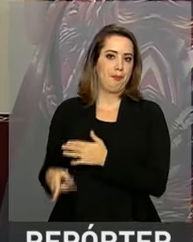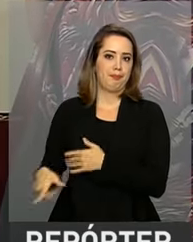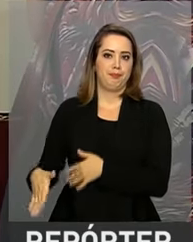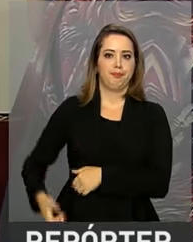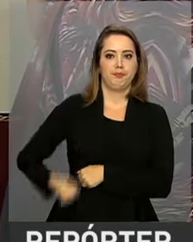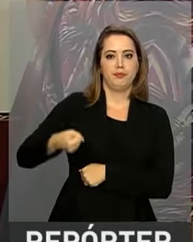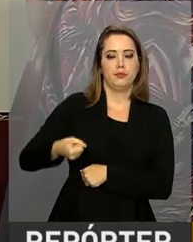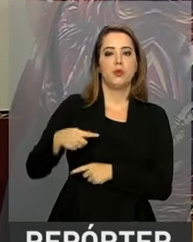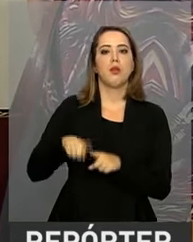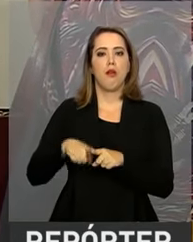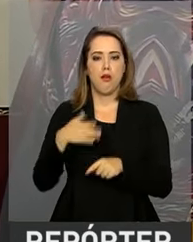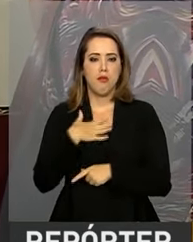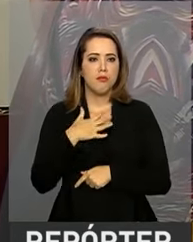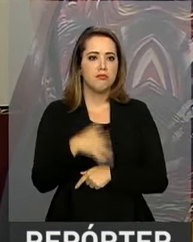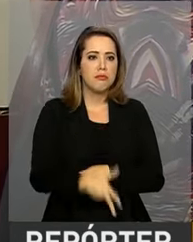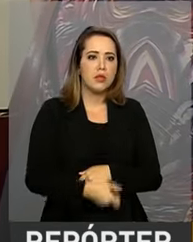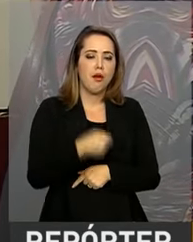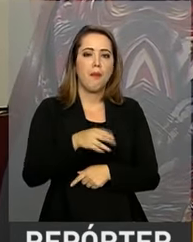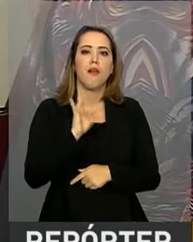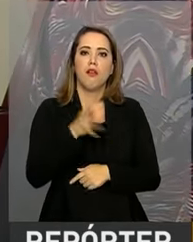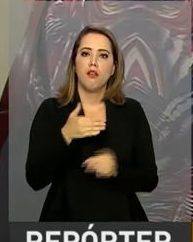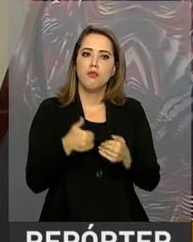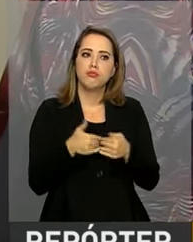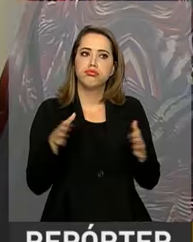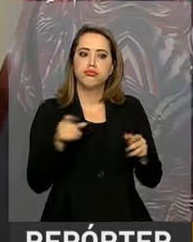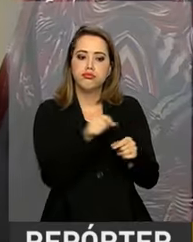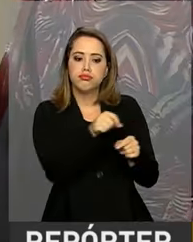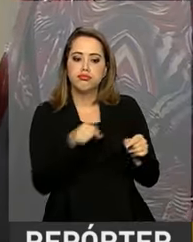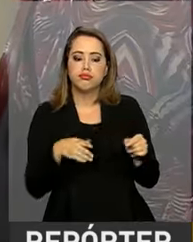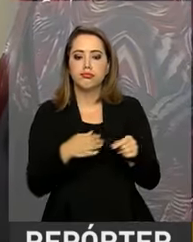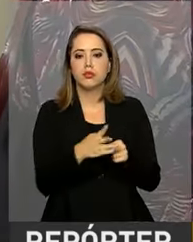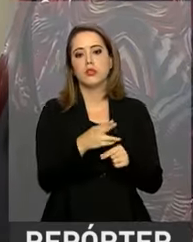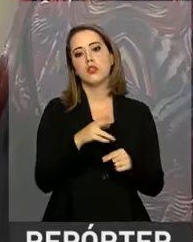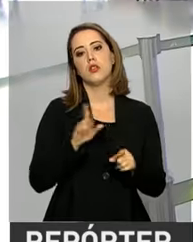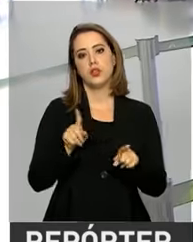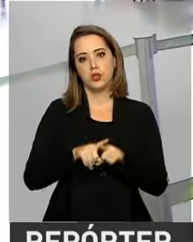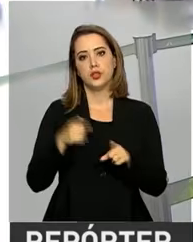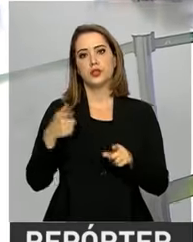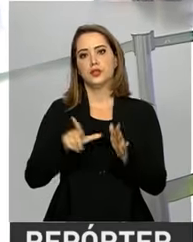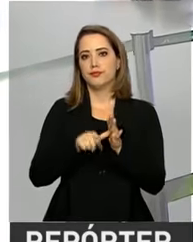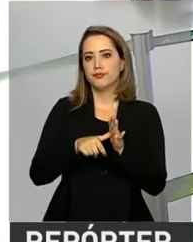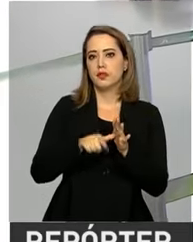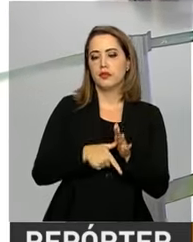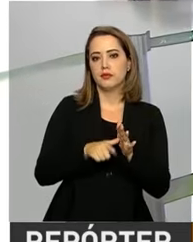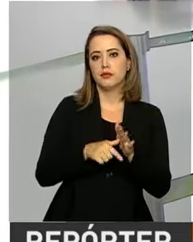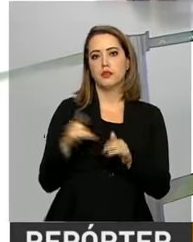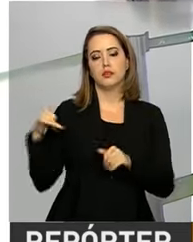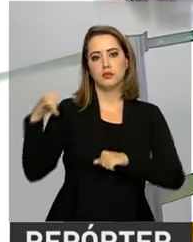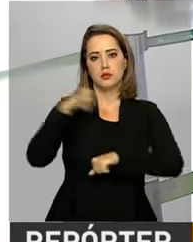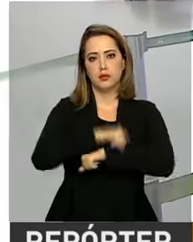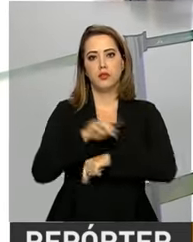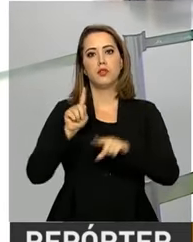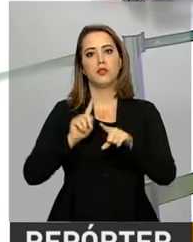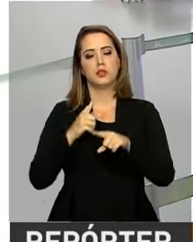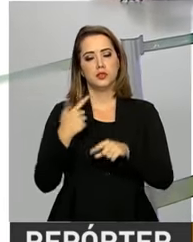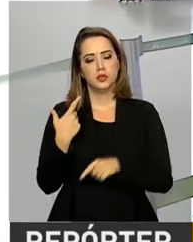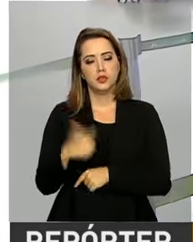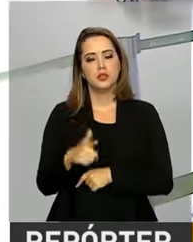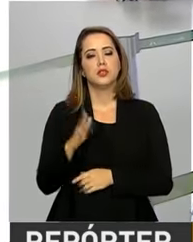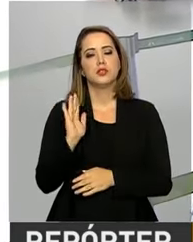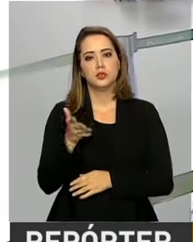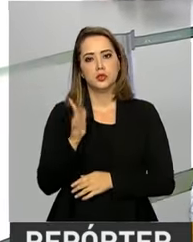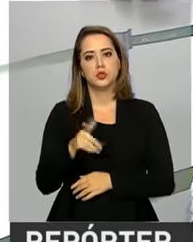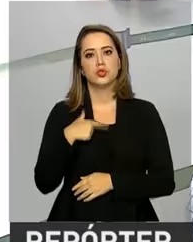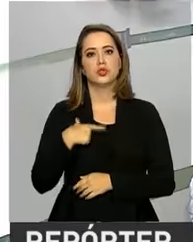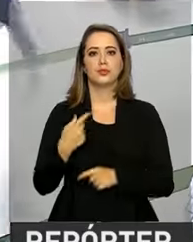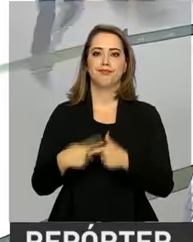foi aberta, já atrasou o voo, tive que esperar. Overbooking sim, uma vez, mala extraviada também uma vez,